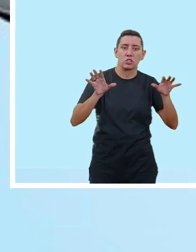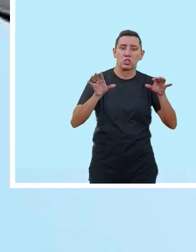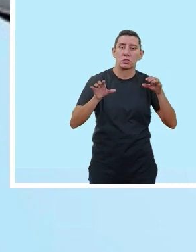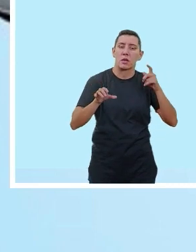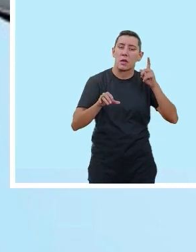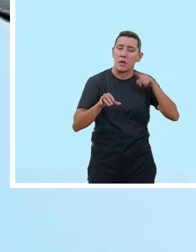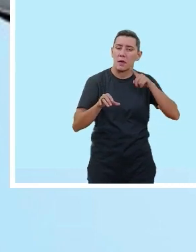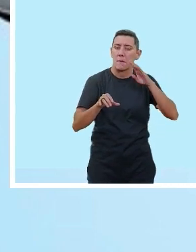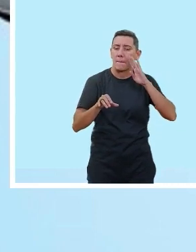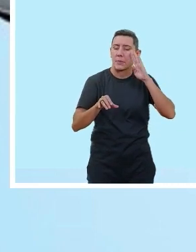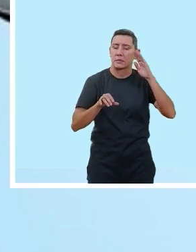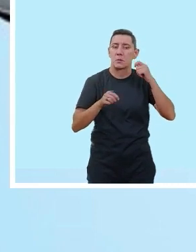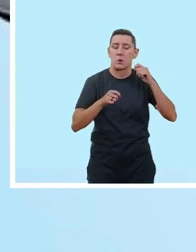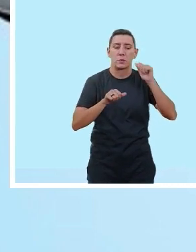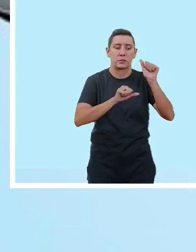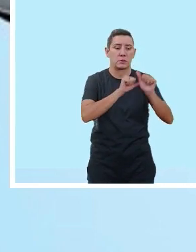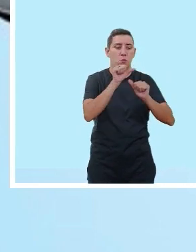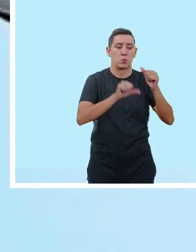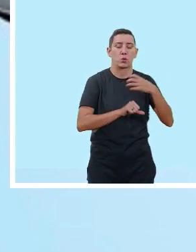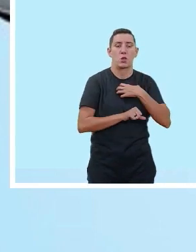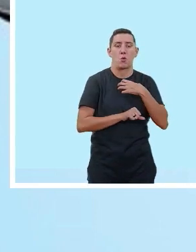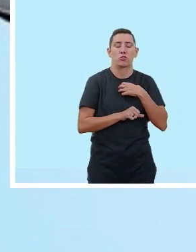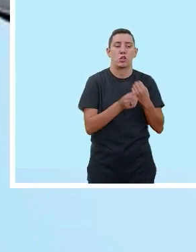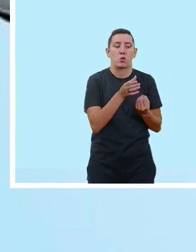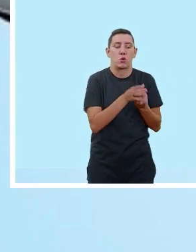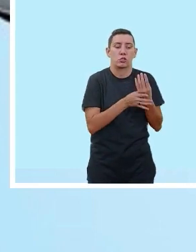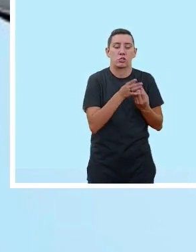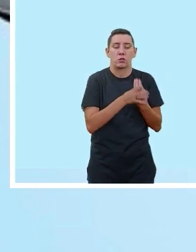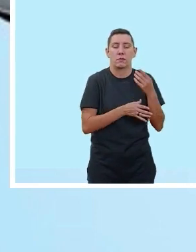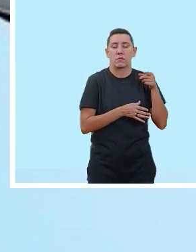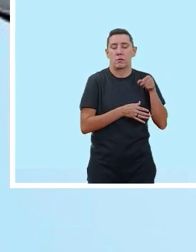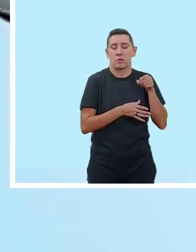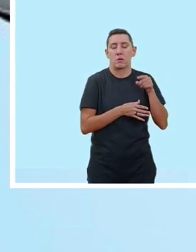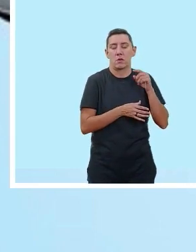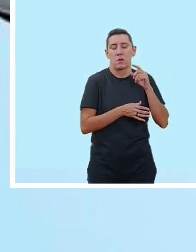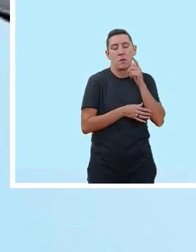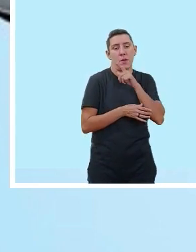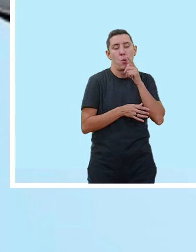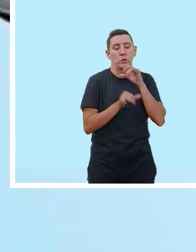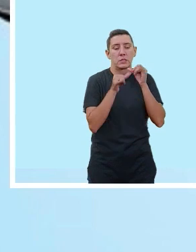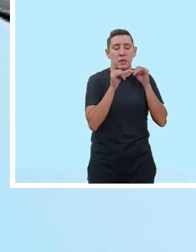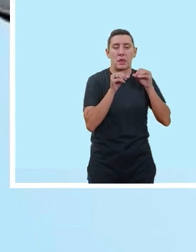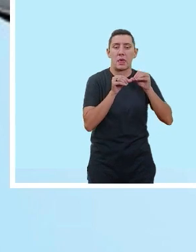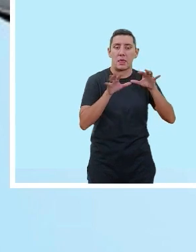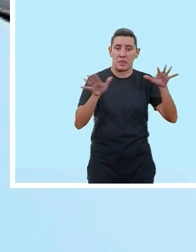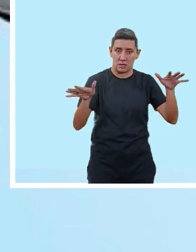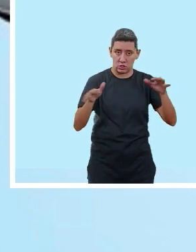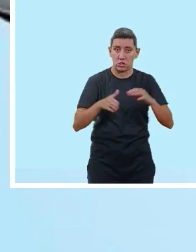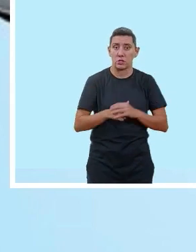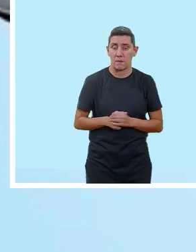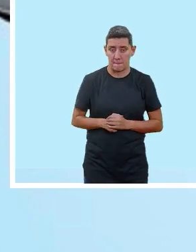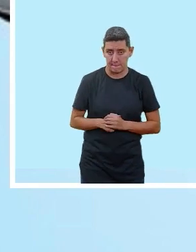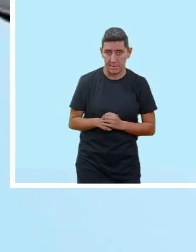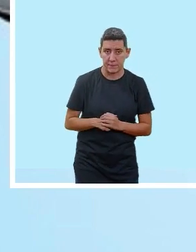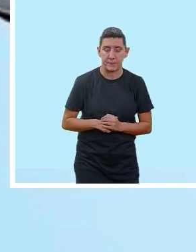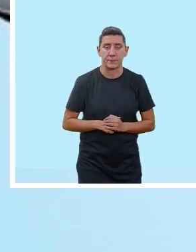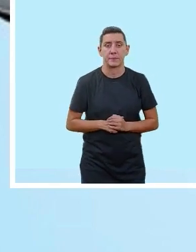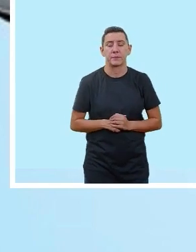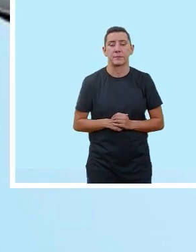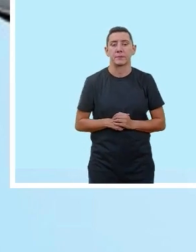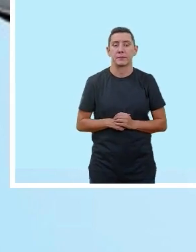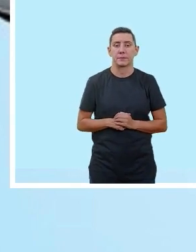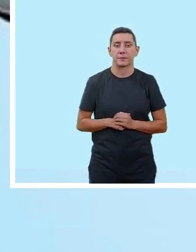consiga ter um aumento da questão de fontes renováveis na pirâmide de geração de